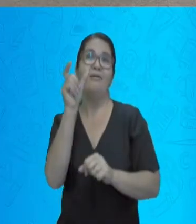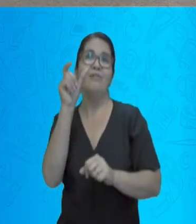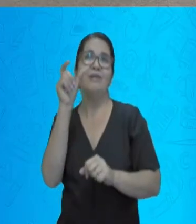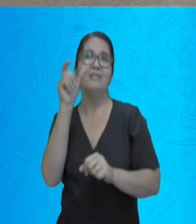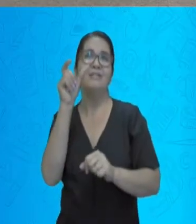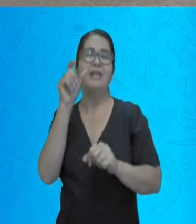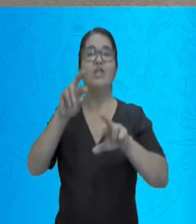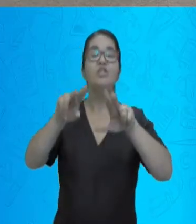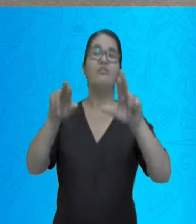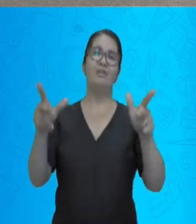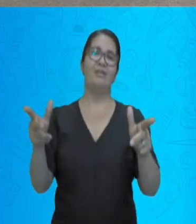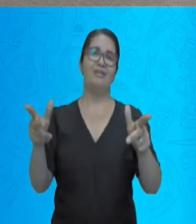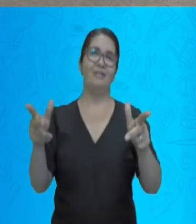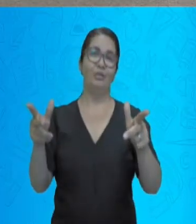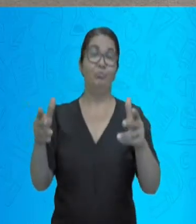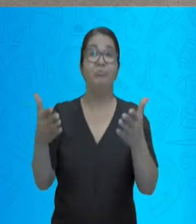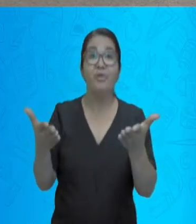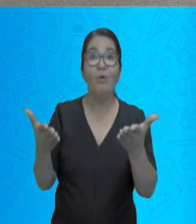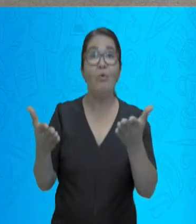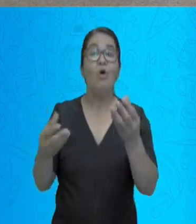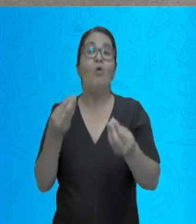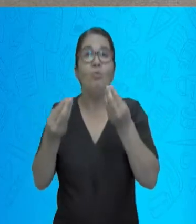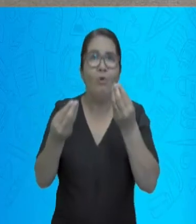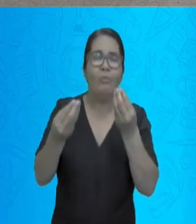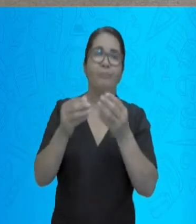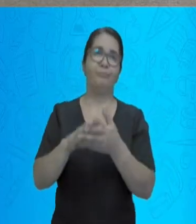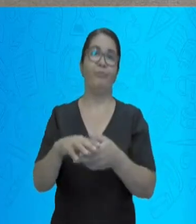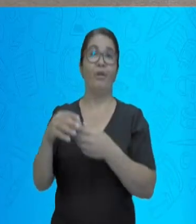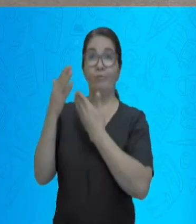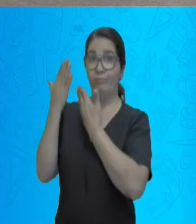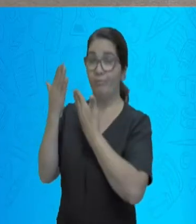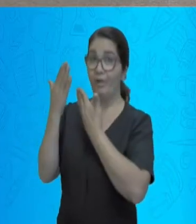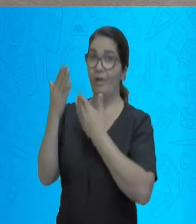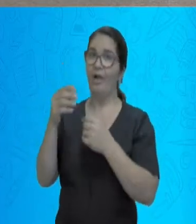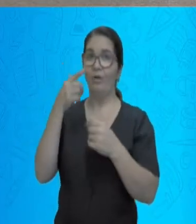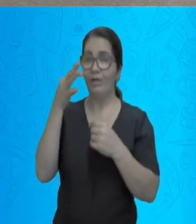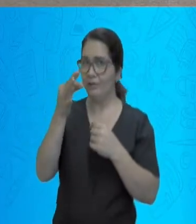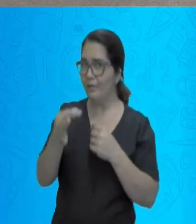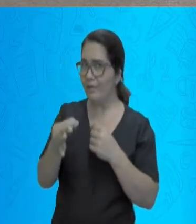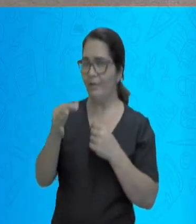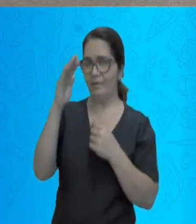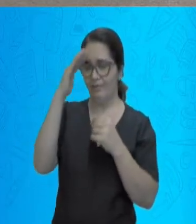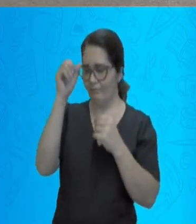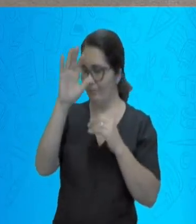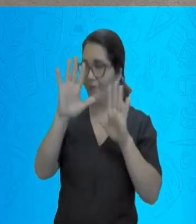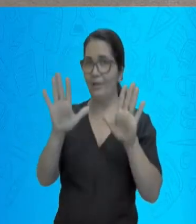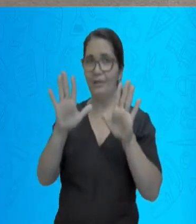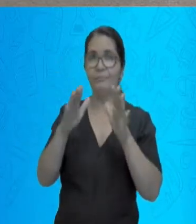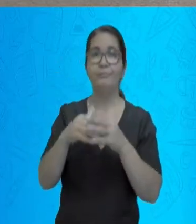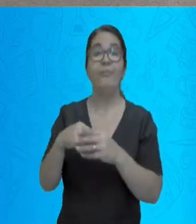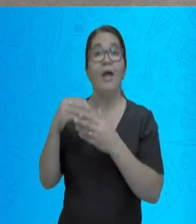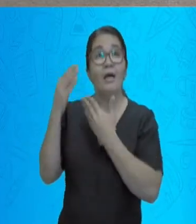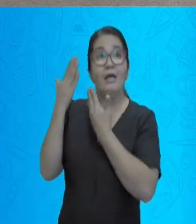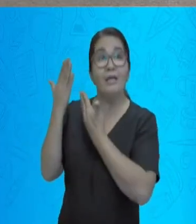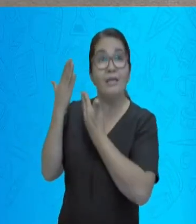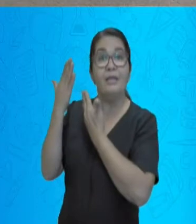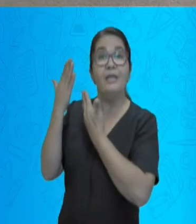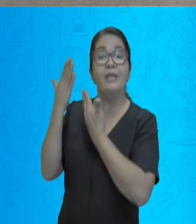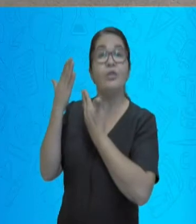a palavra com outra letra, eu acabo mudando o sentido. Vamos entender um pouco aqui. Aqui a gente